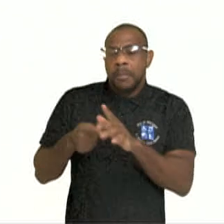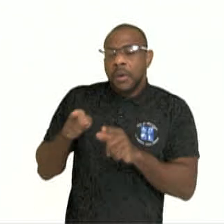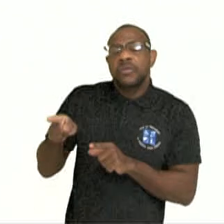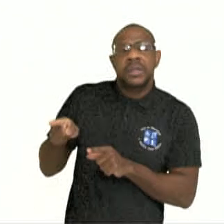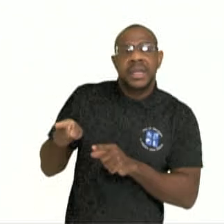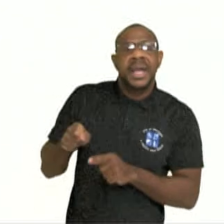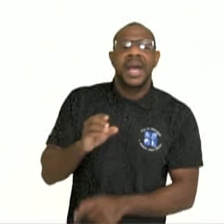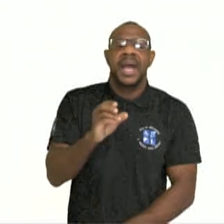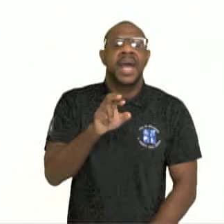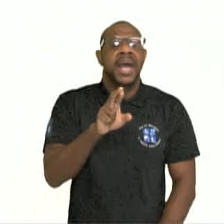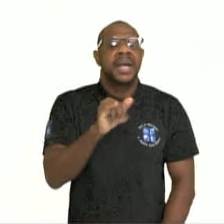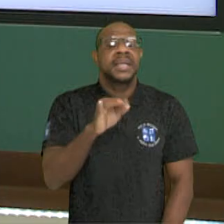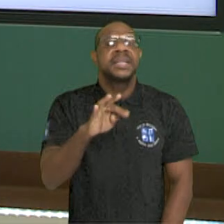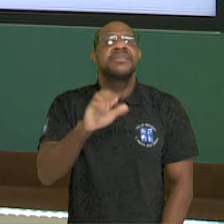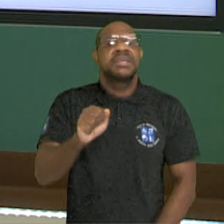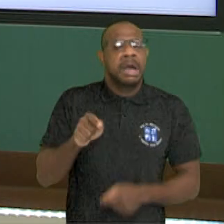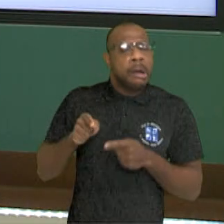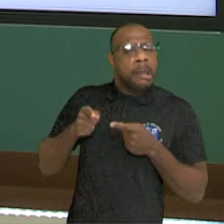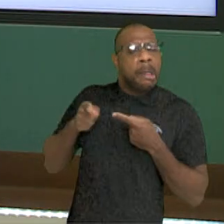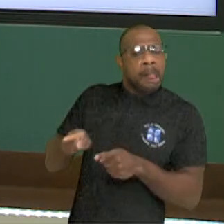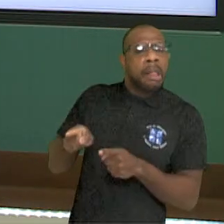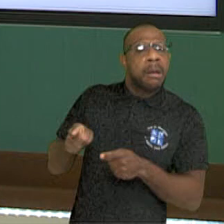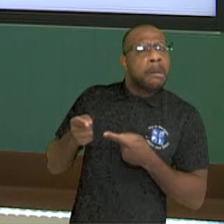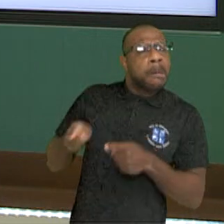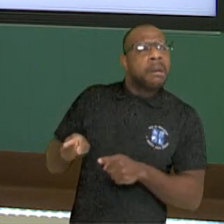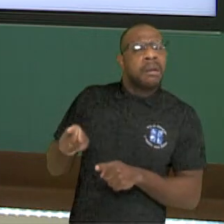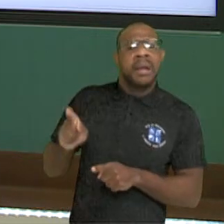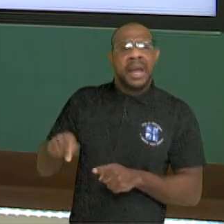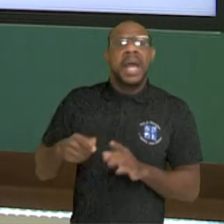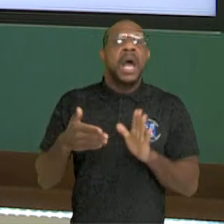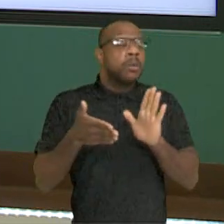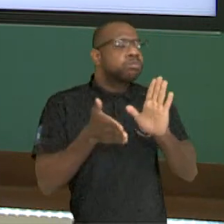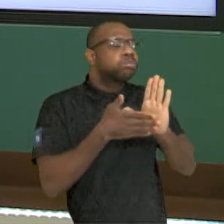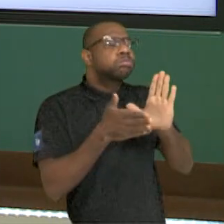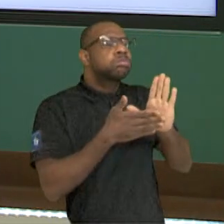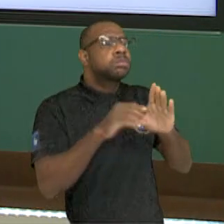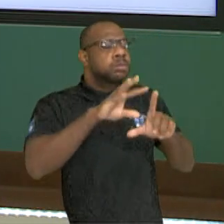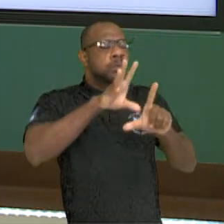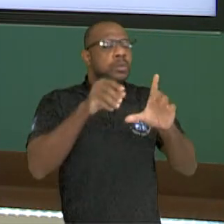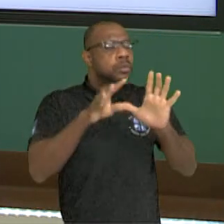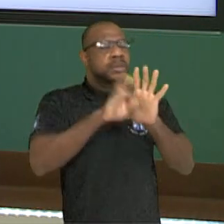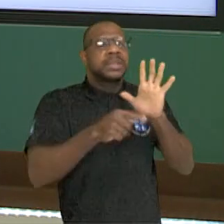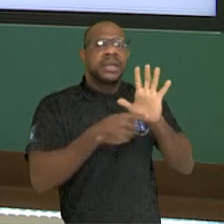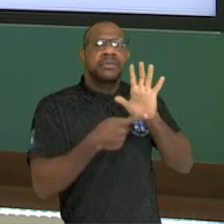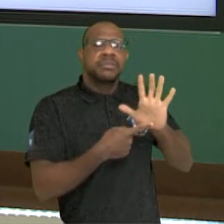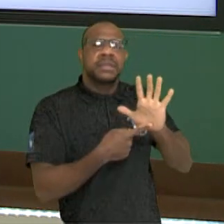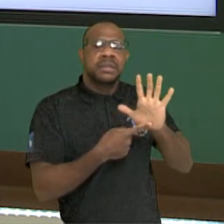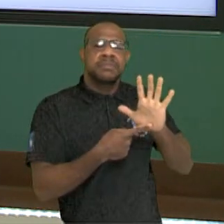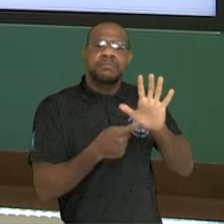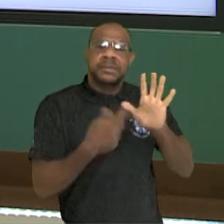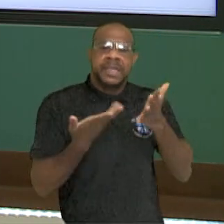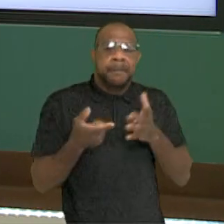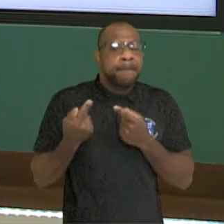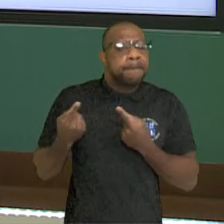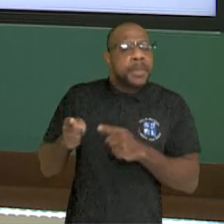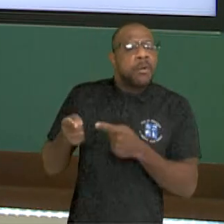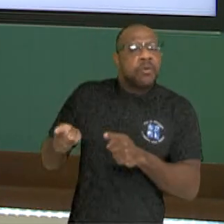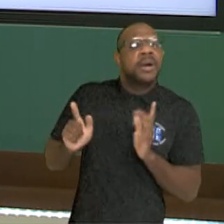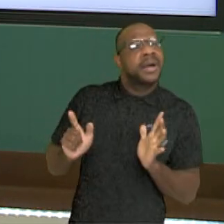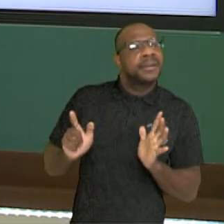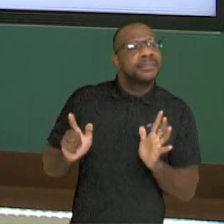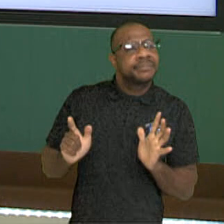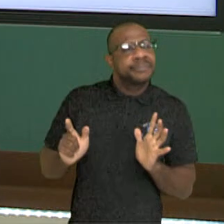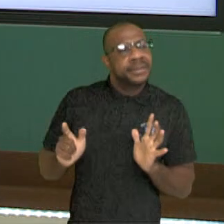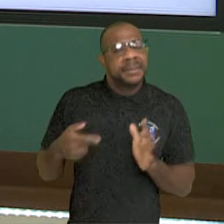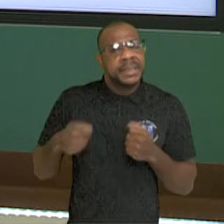é crítica social? É aquilo que o texto tem o propósito de atacar, digamos, Então, você